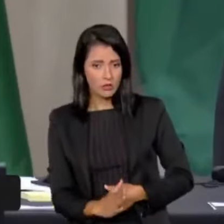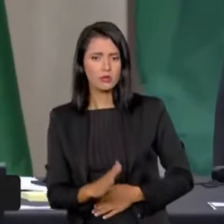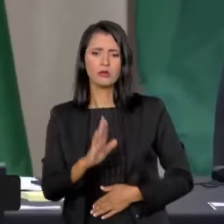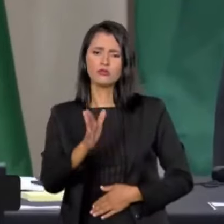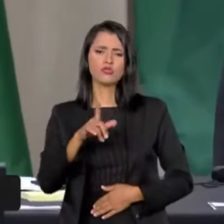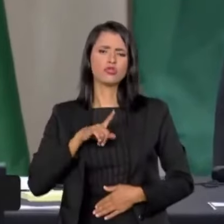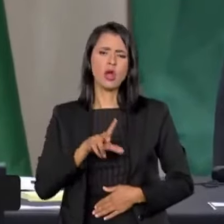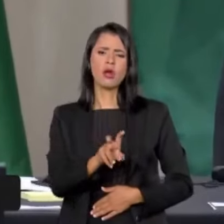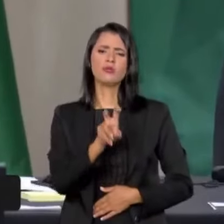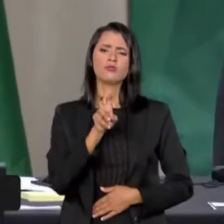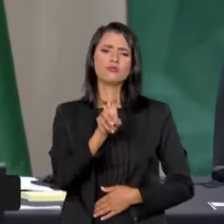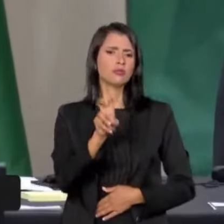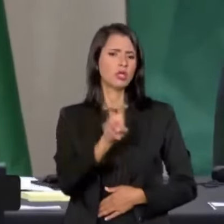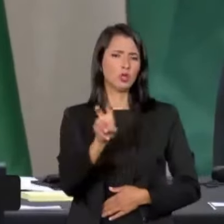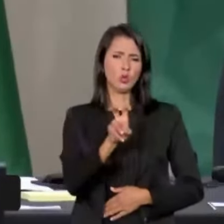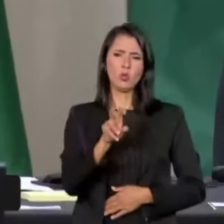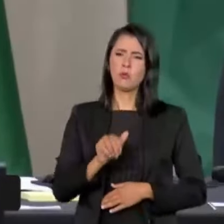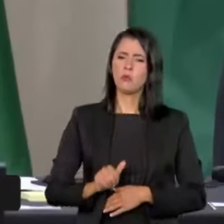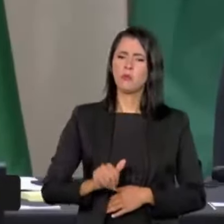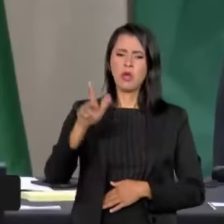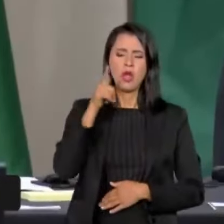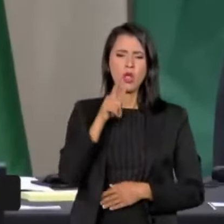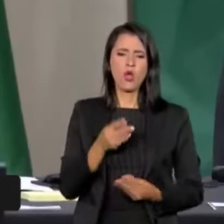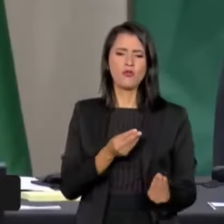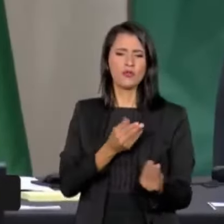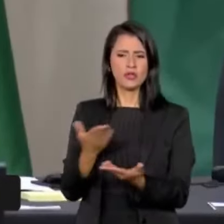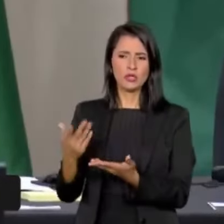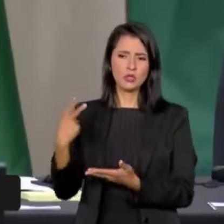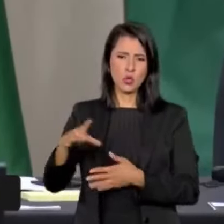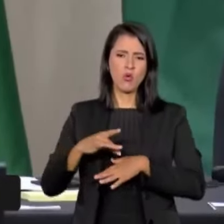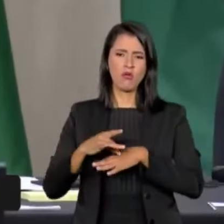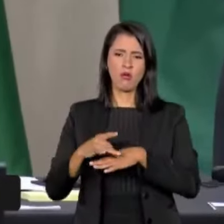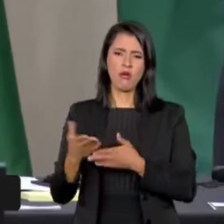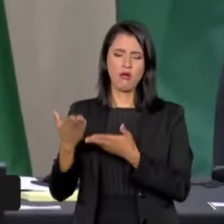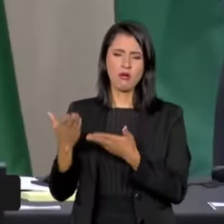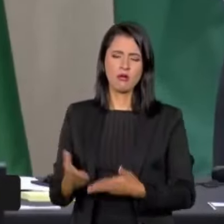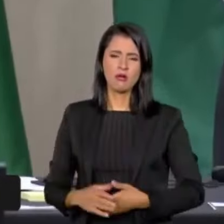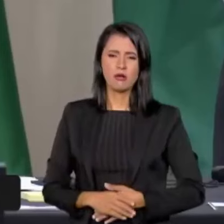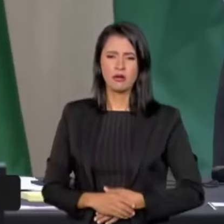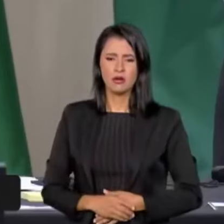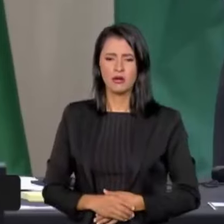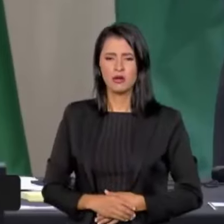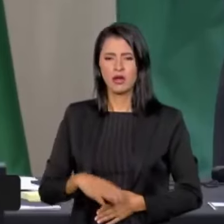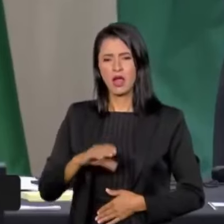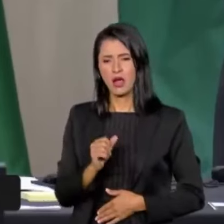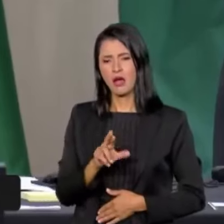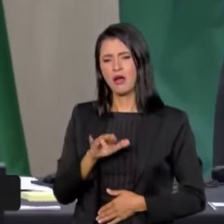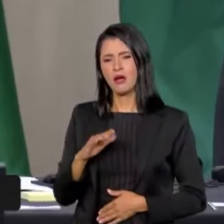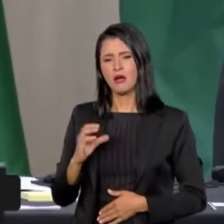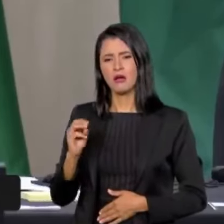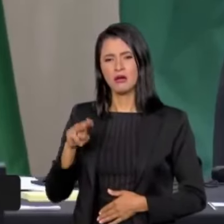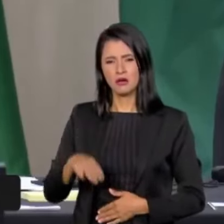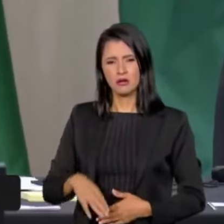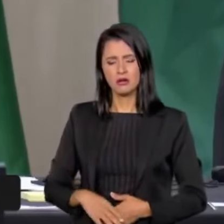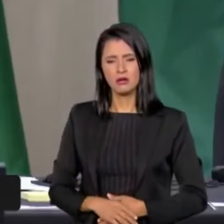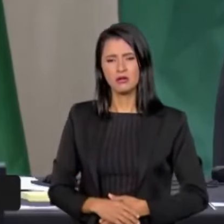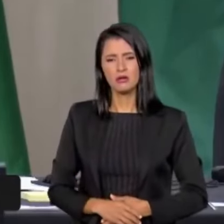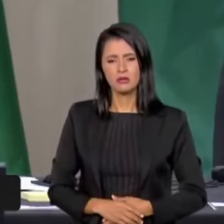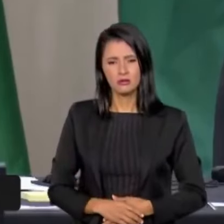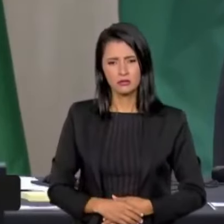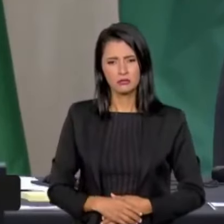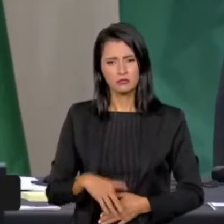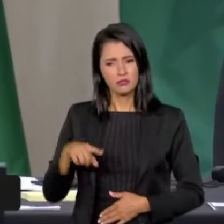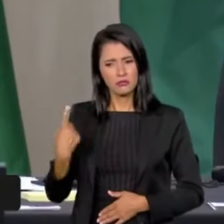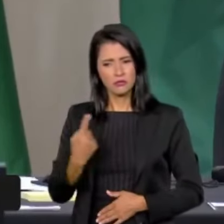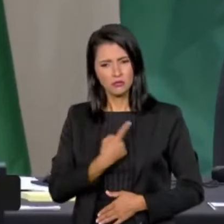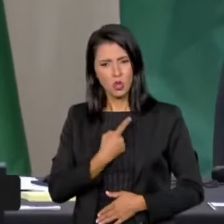é o quinto maior fornecedor da Caricom. Brazil is already Caricom's fifth largest supplier. Nossa